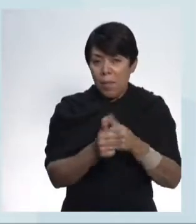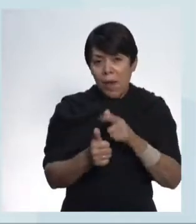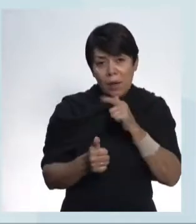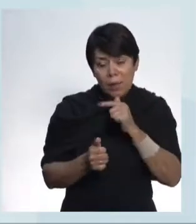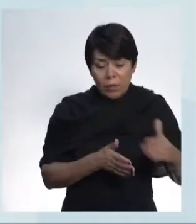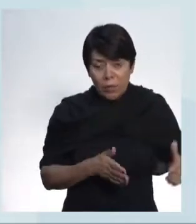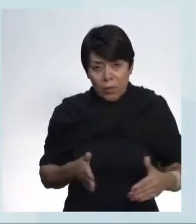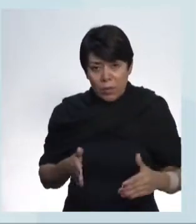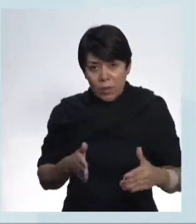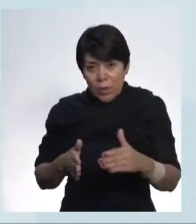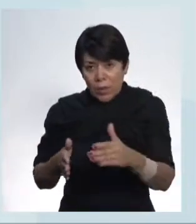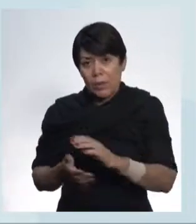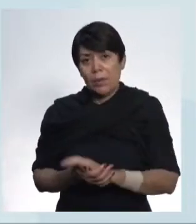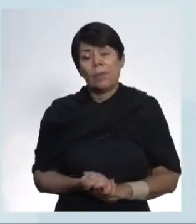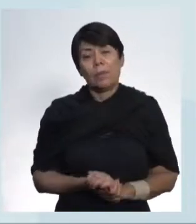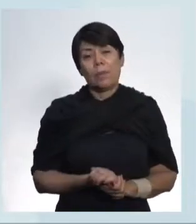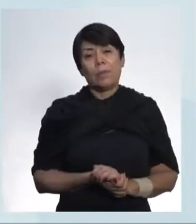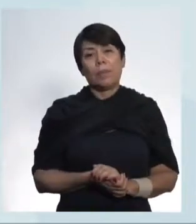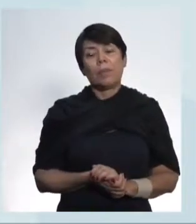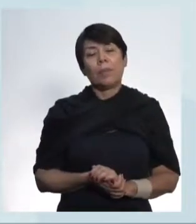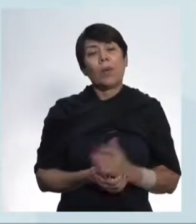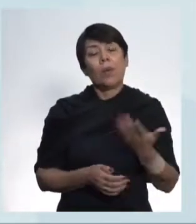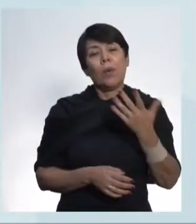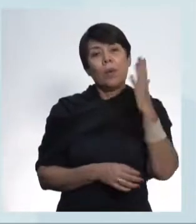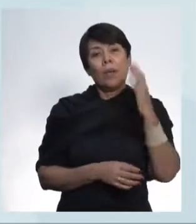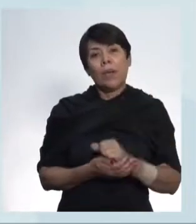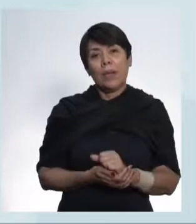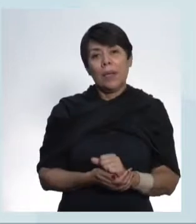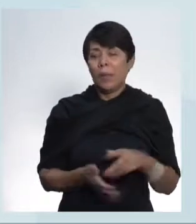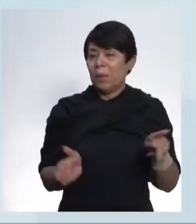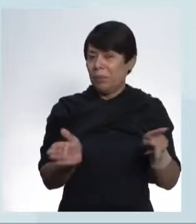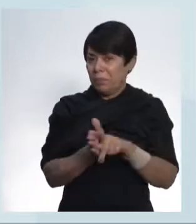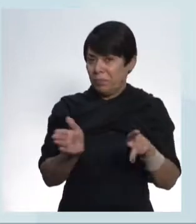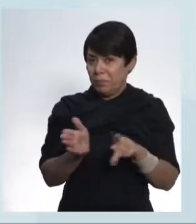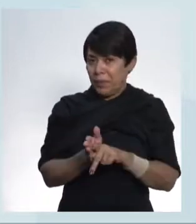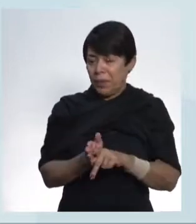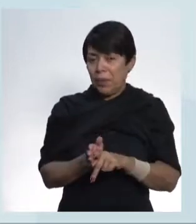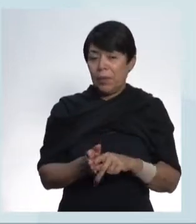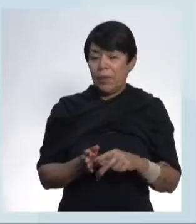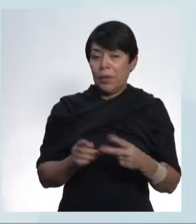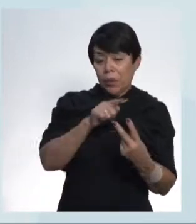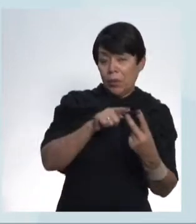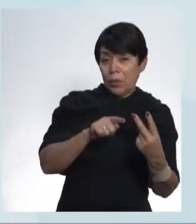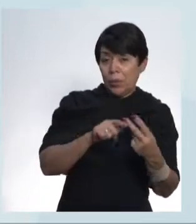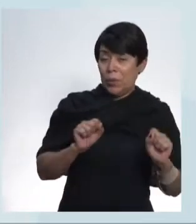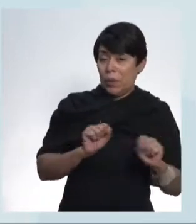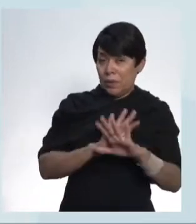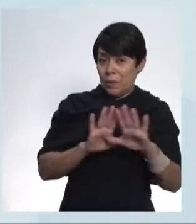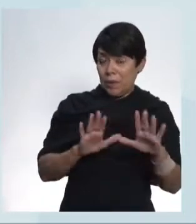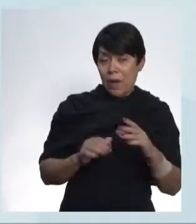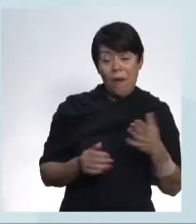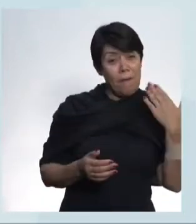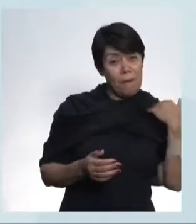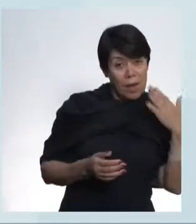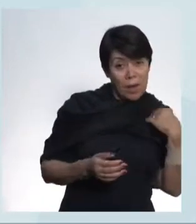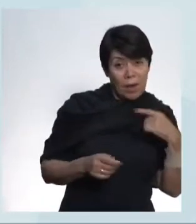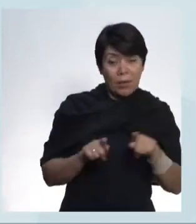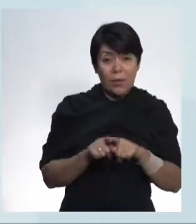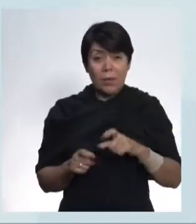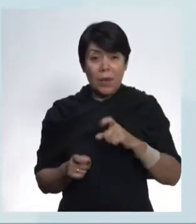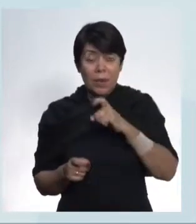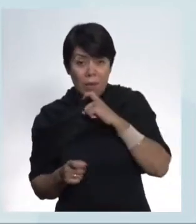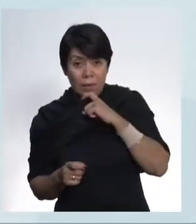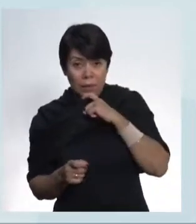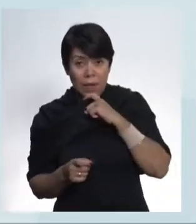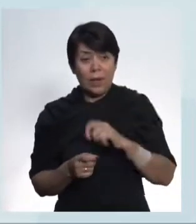áreas próximas de rios. Clima tropical típico, apresenta 2 estações bem definidas, que é o verão e o inverno, e os